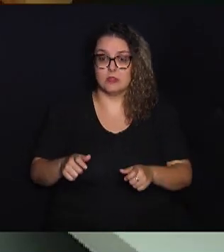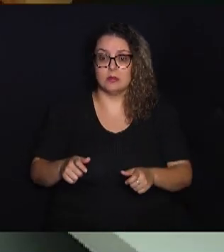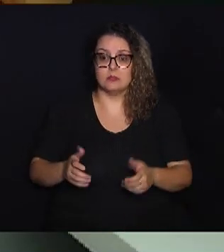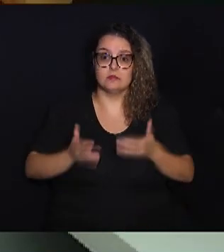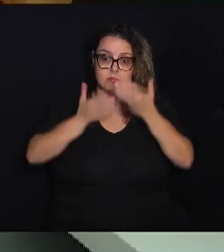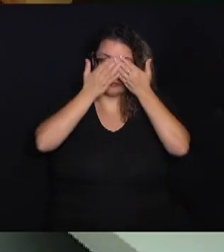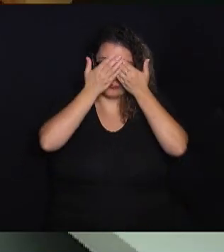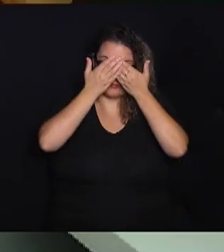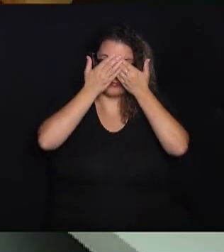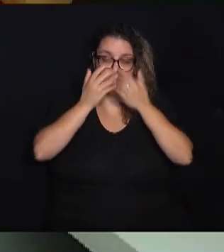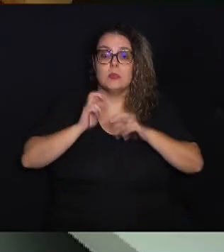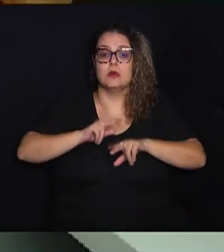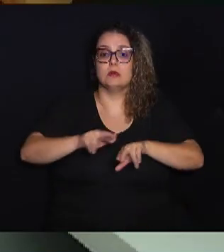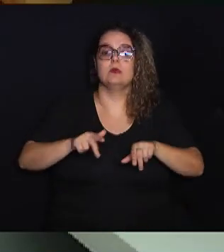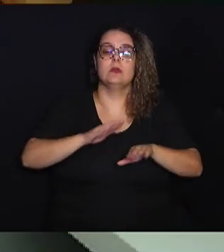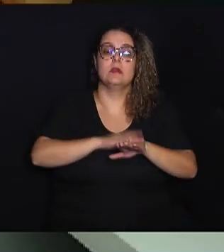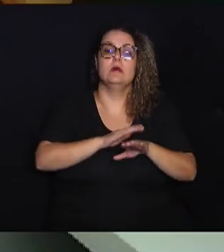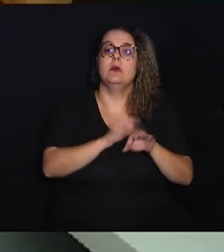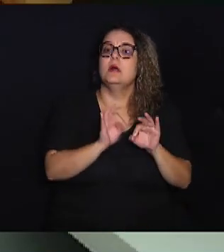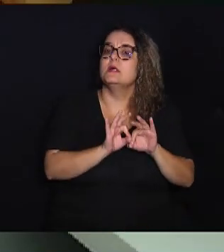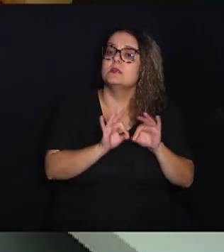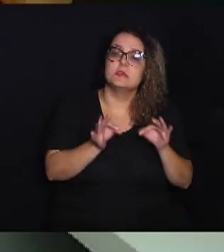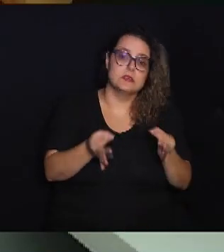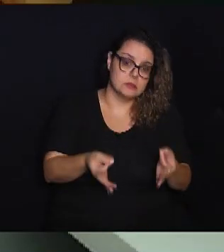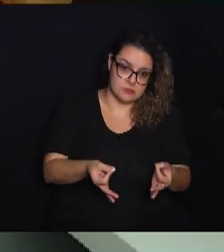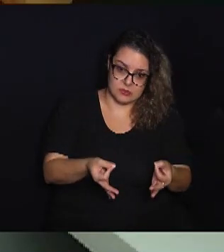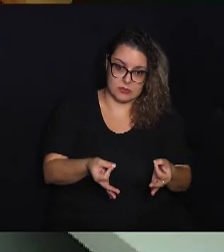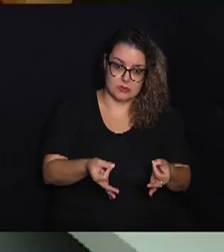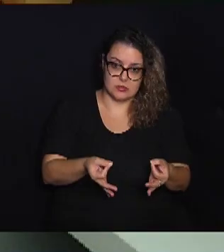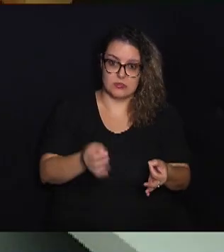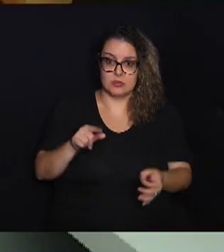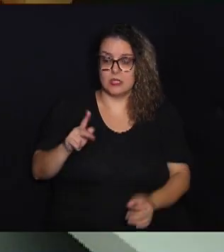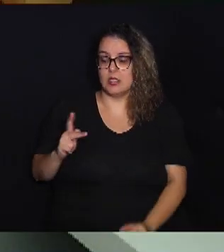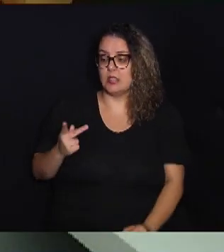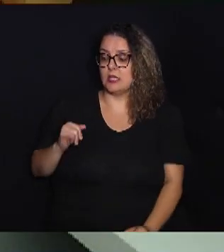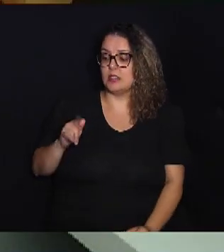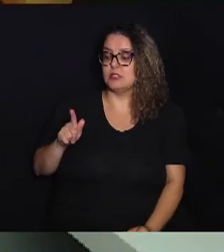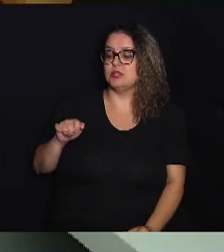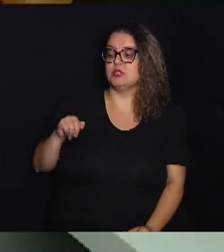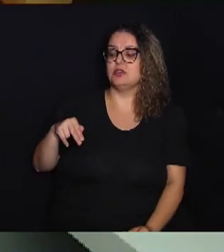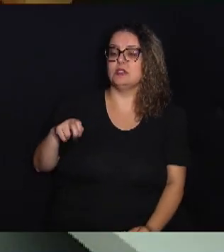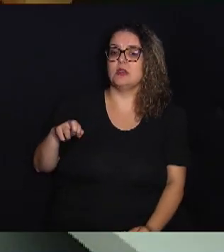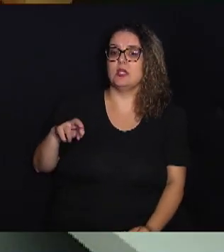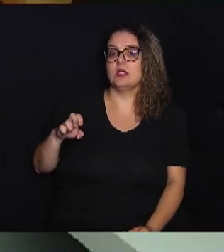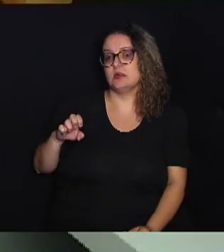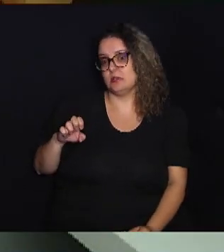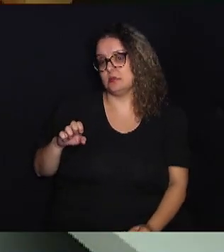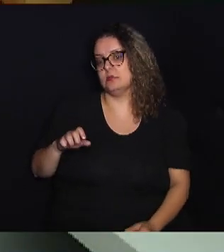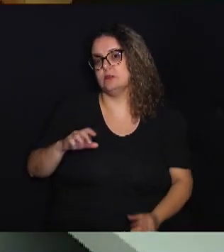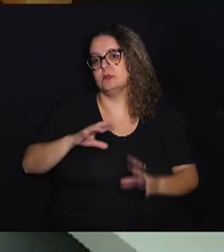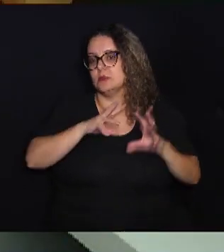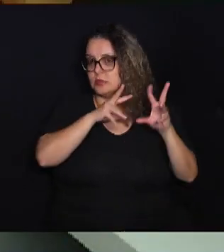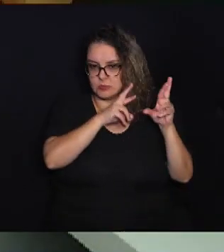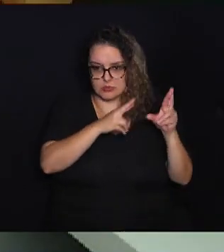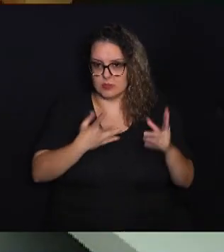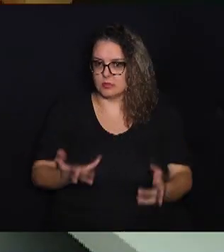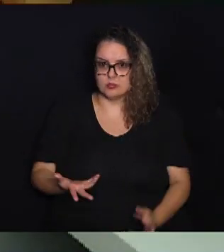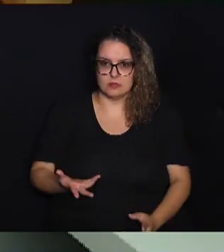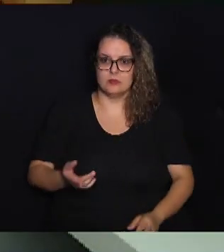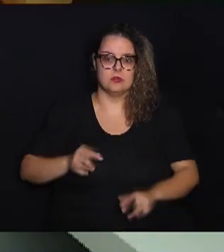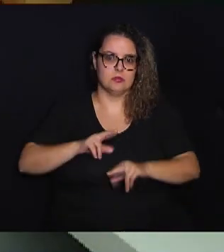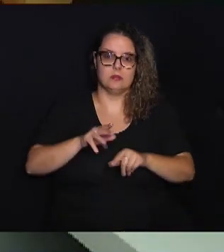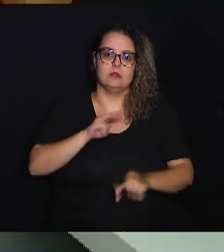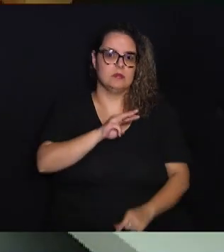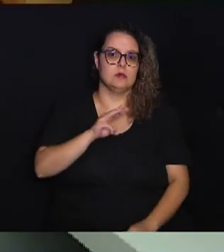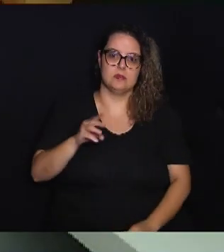é um conjunto de medidas simples que a gente chama de higiene do sono. Então, tem vários sites